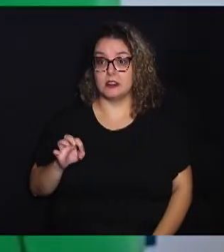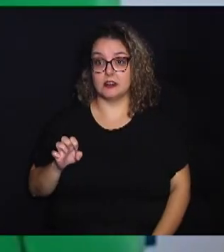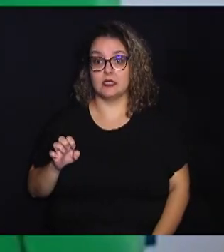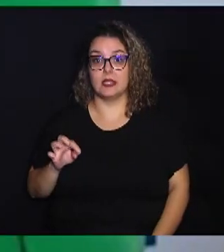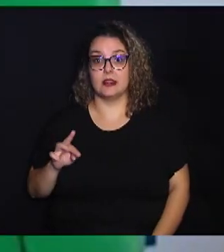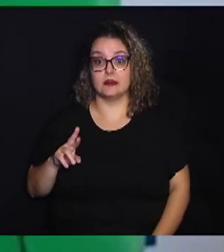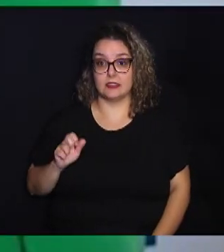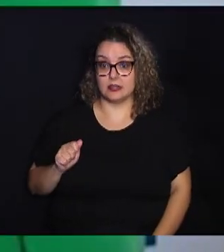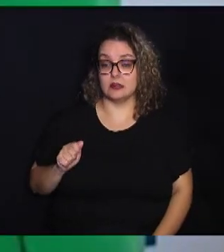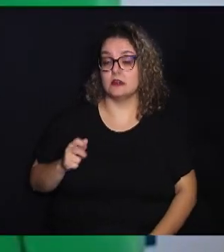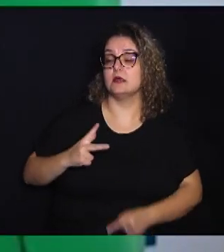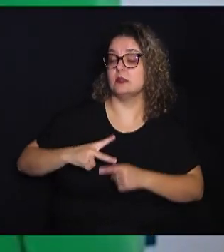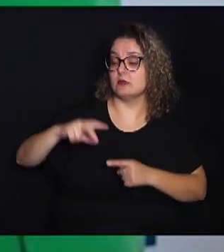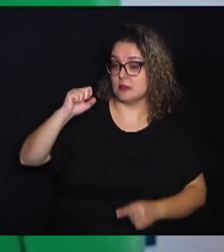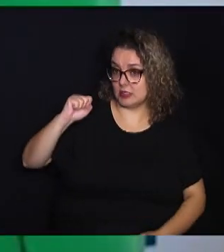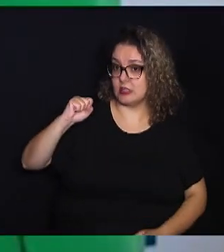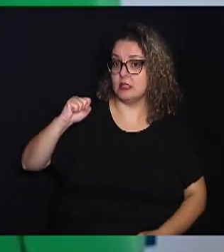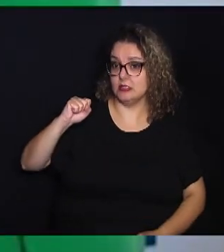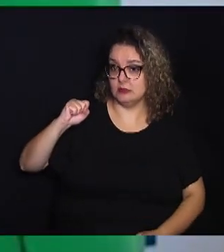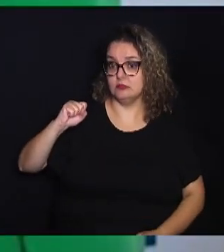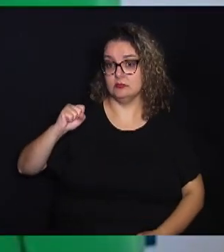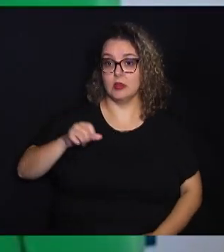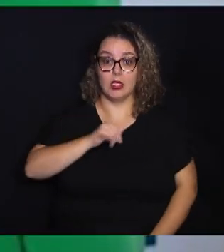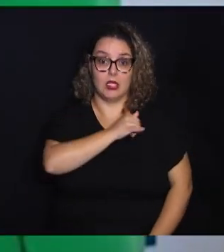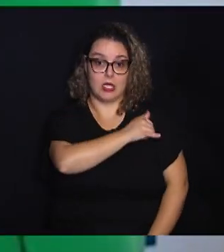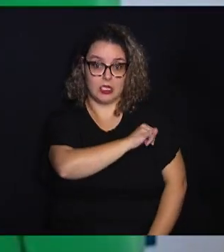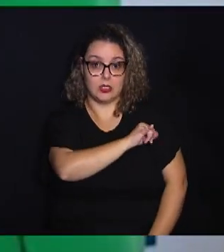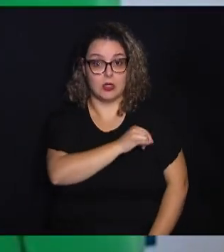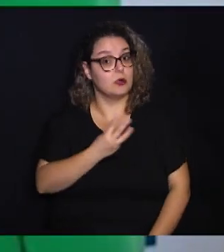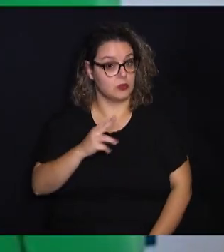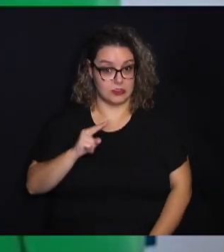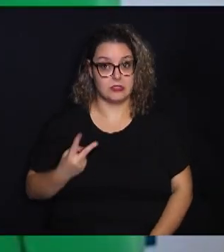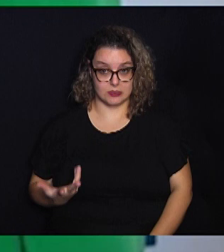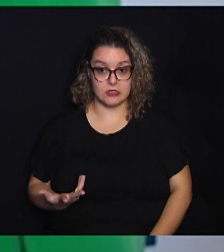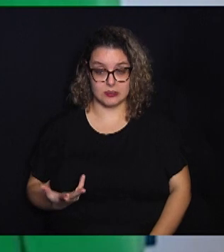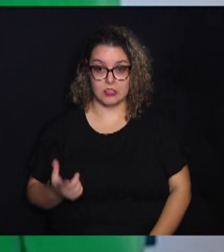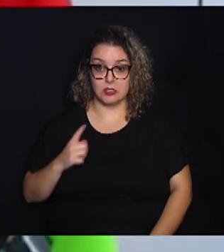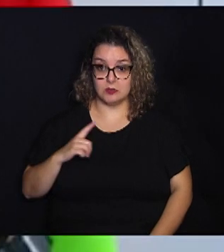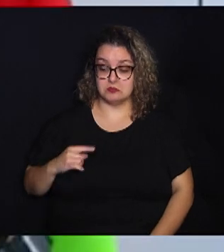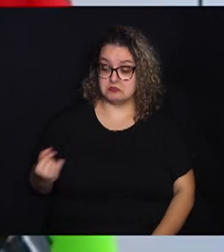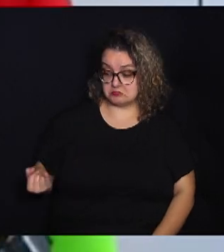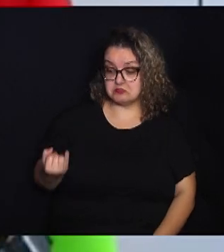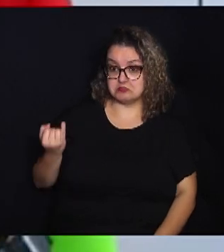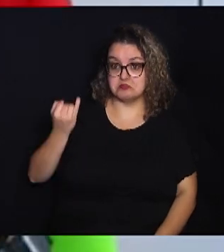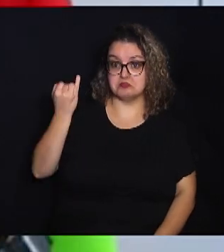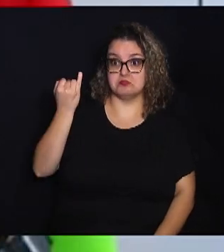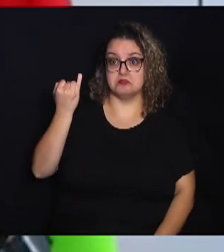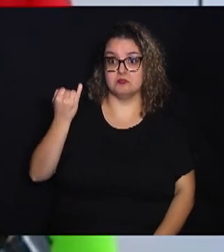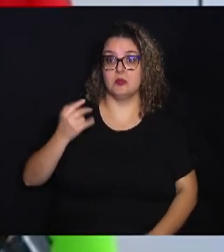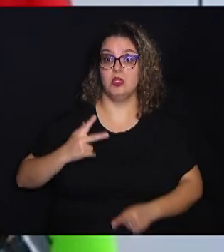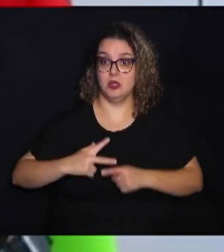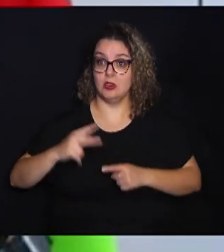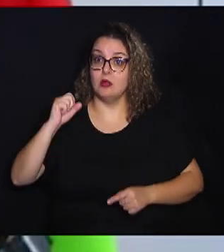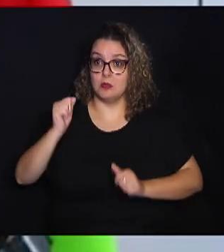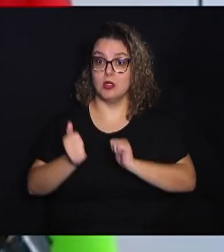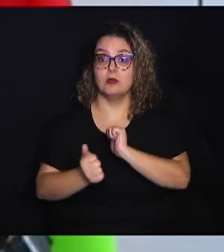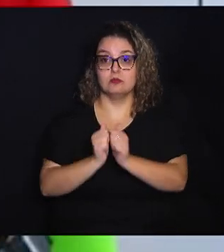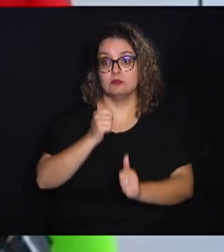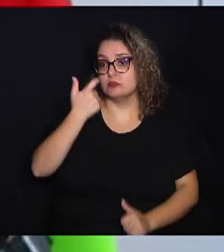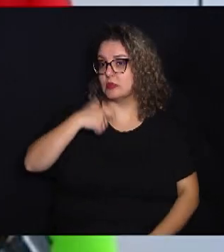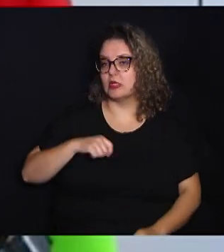carioca. Bastante gratificante para mim ter me tornado campeã de um esporte que eu